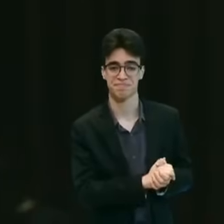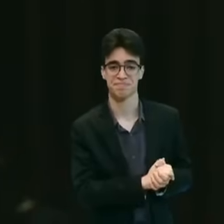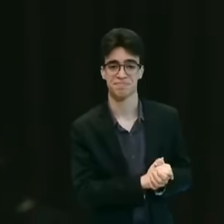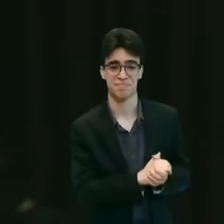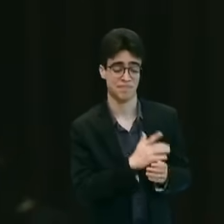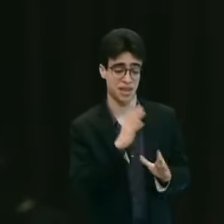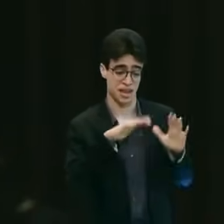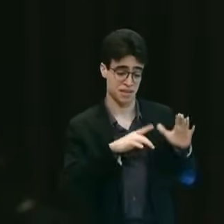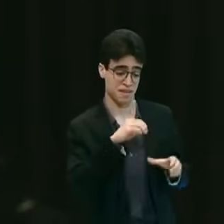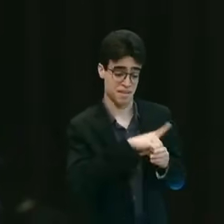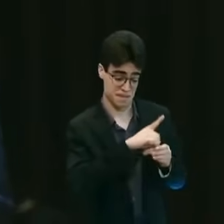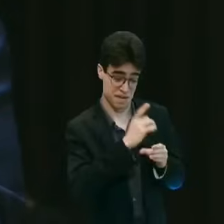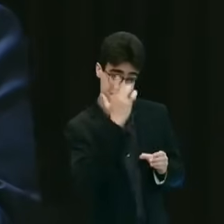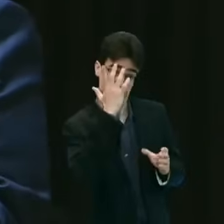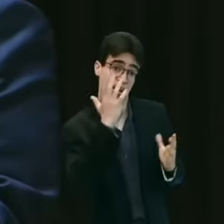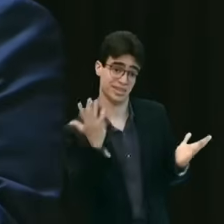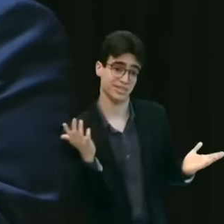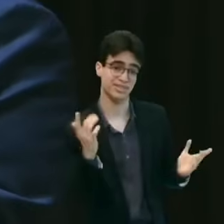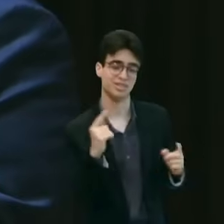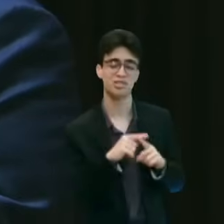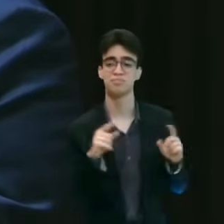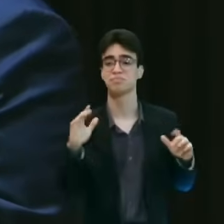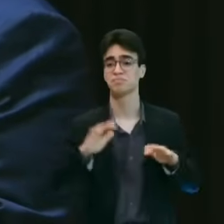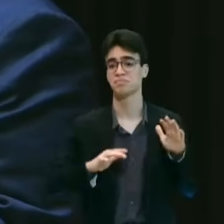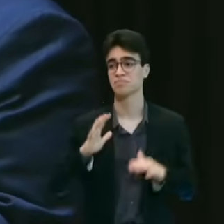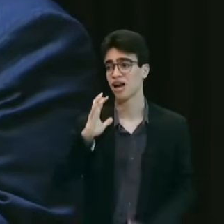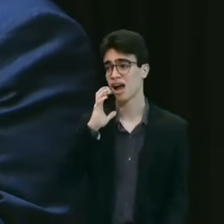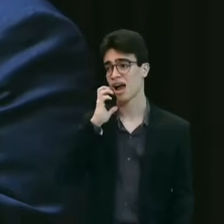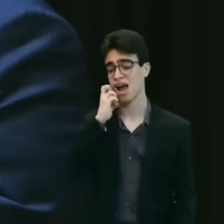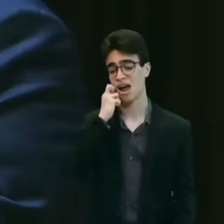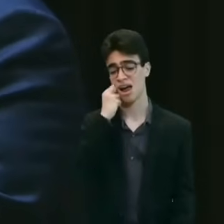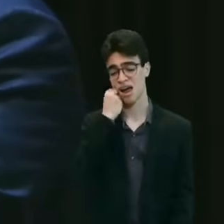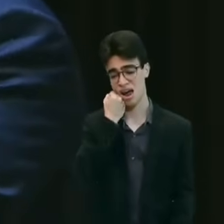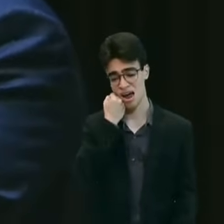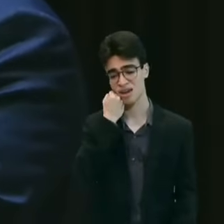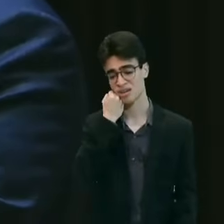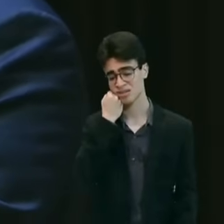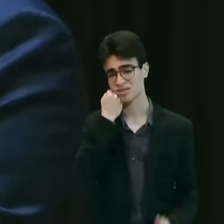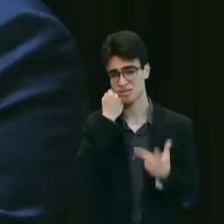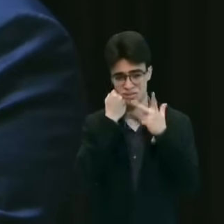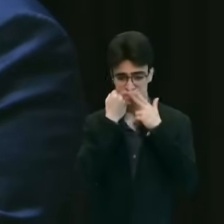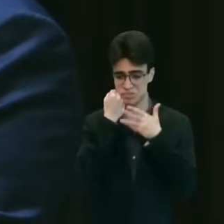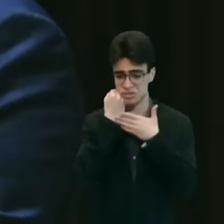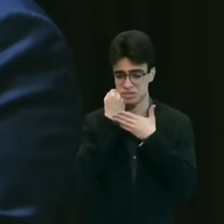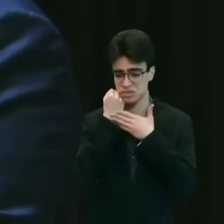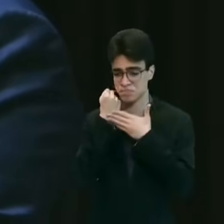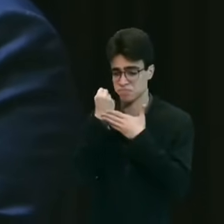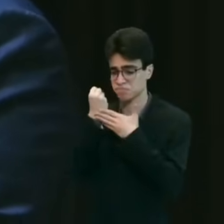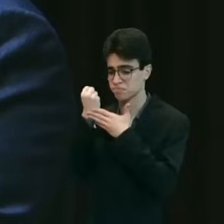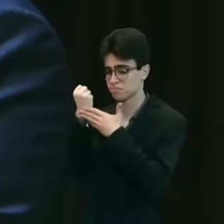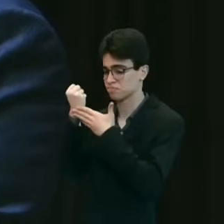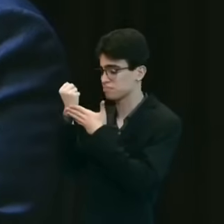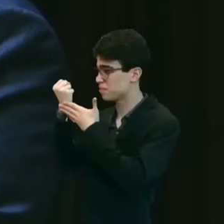Às vezes as mágoas são mais complicadas da gente colocar no altar de Deus